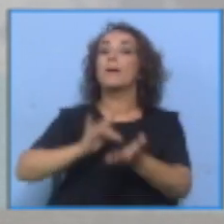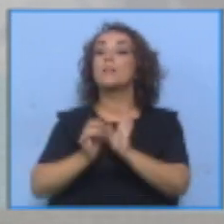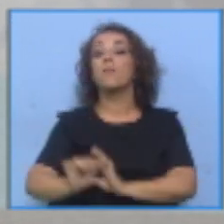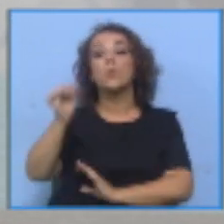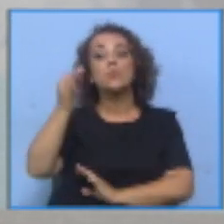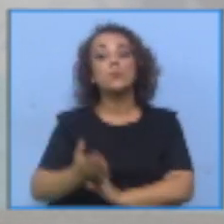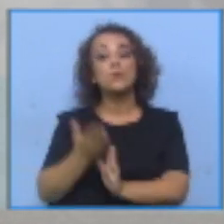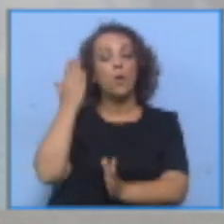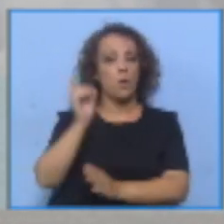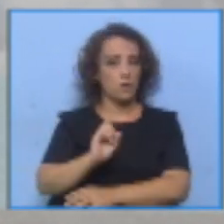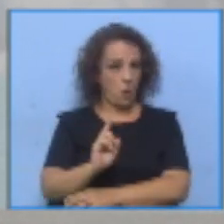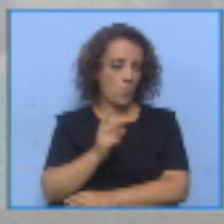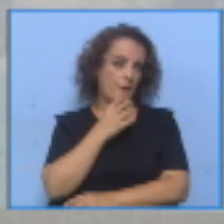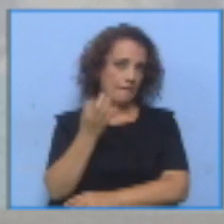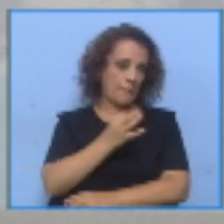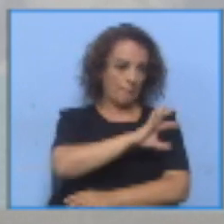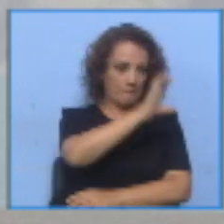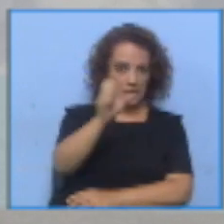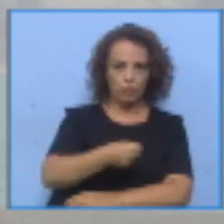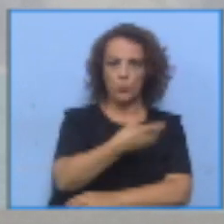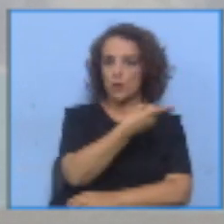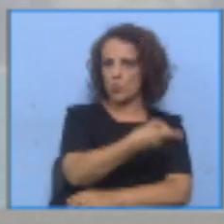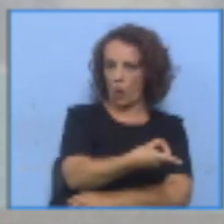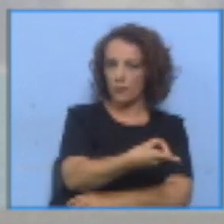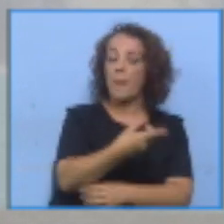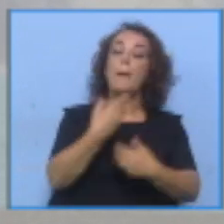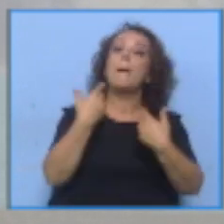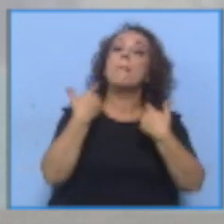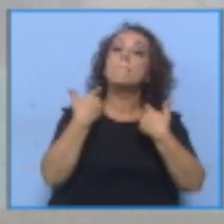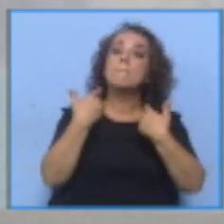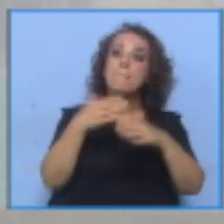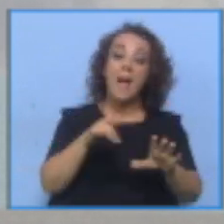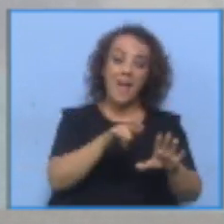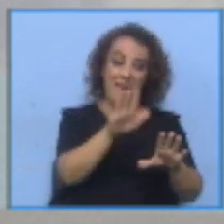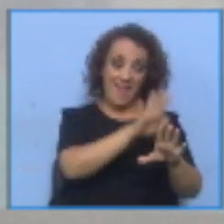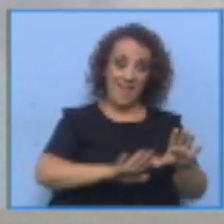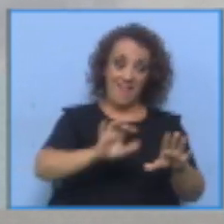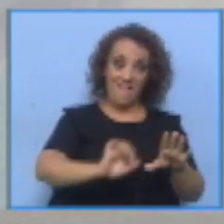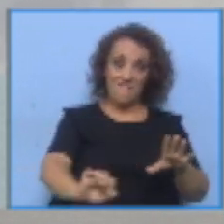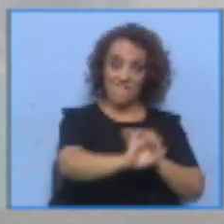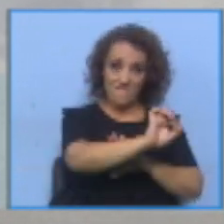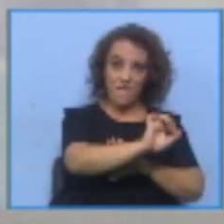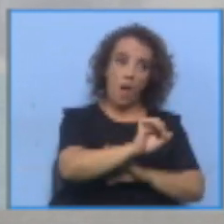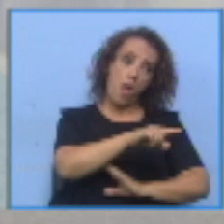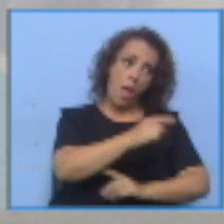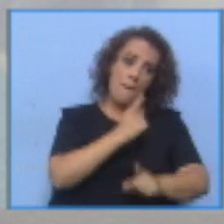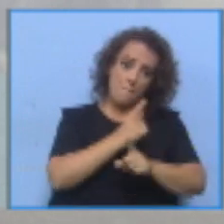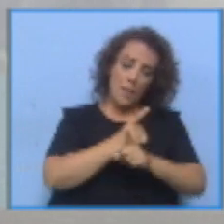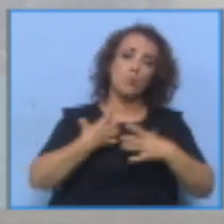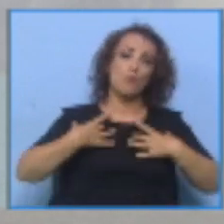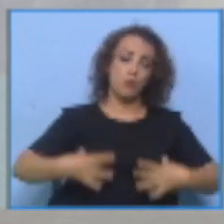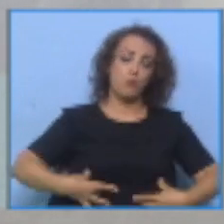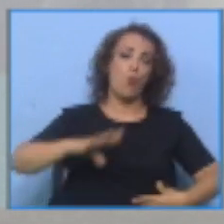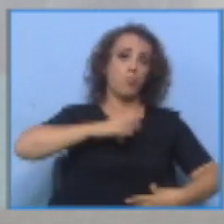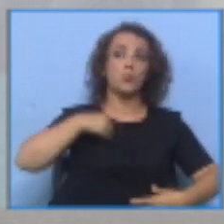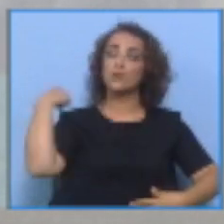países pois, claro. Sim. Agora, não é por ser território desses países que não deixa de ser o pulmão do mundo e que não deixa de ser o